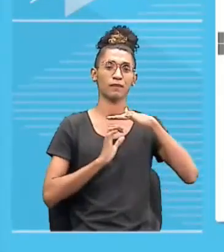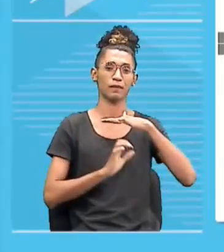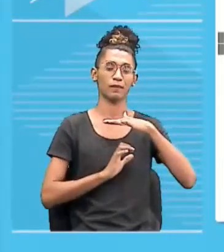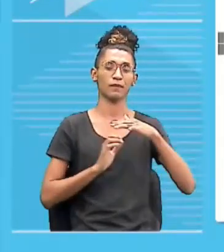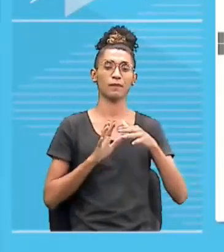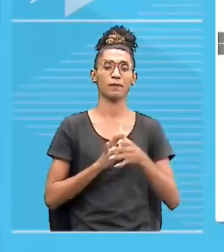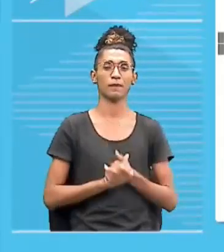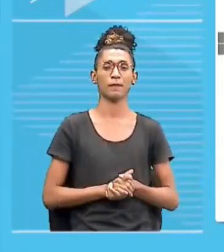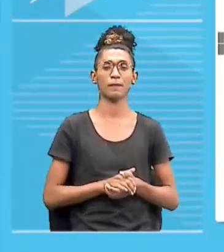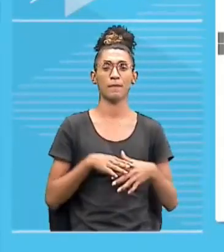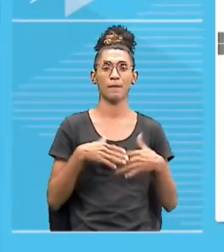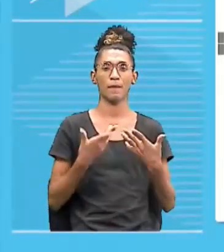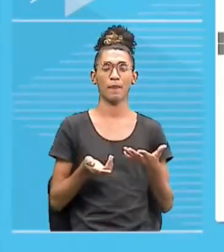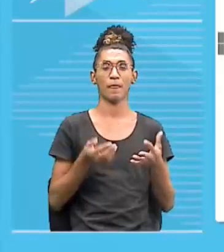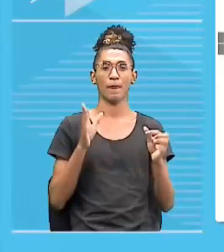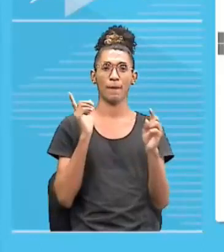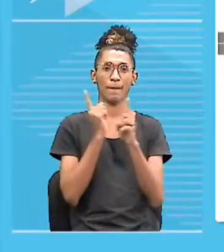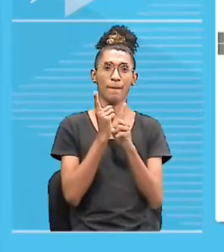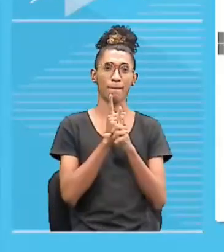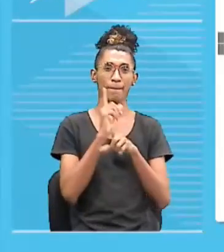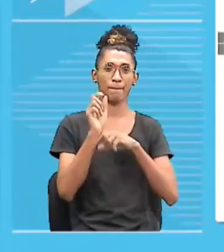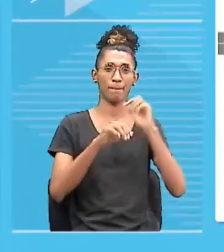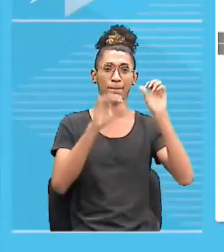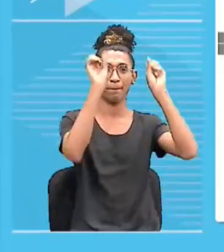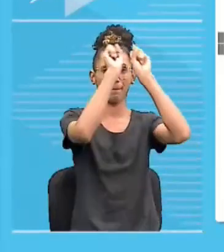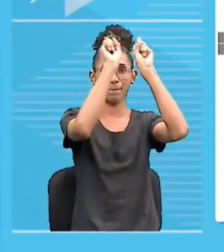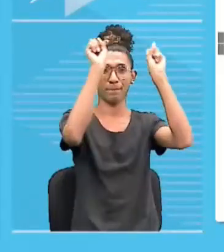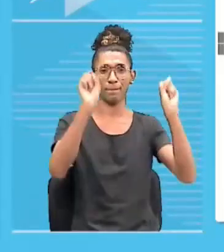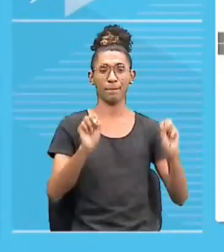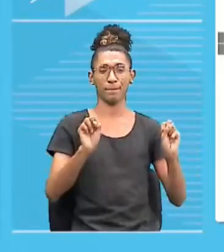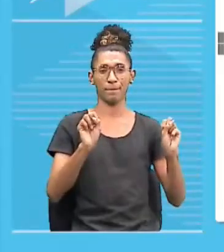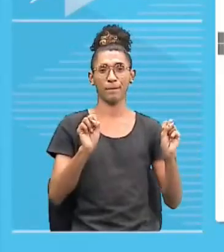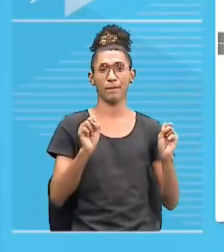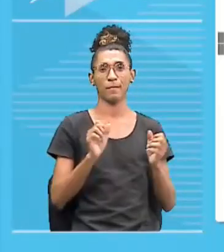né? E aí, no caso, eu me deparo com um sistema